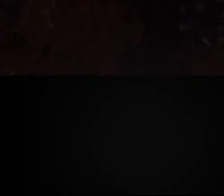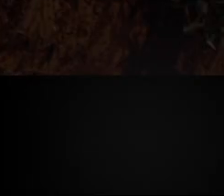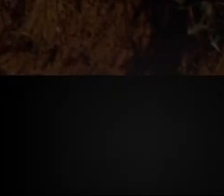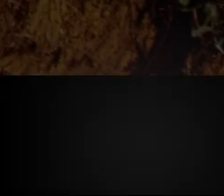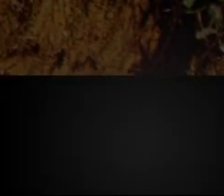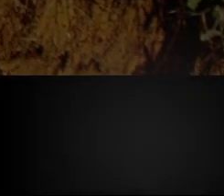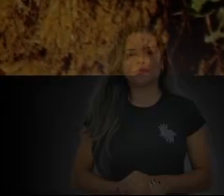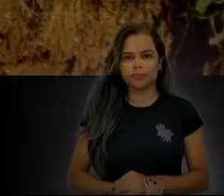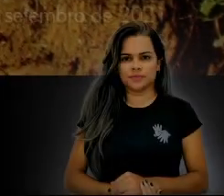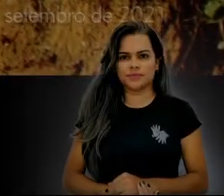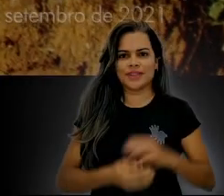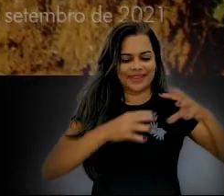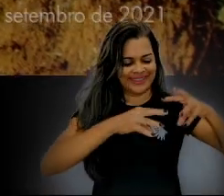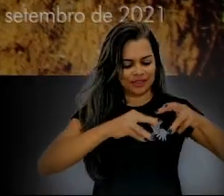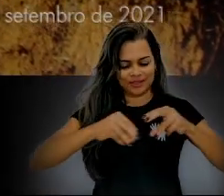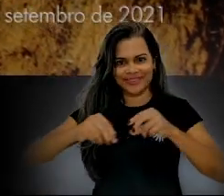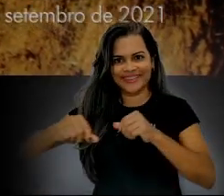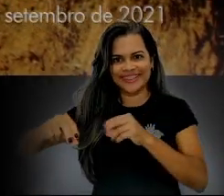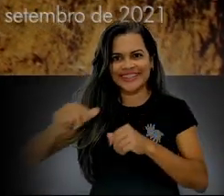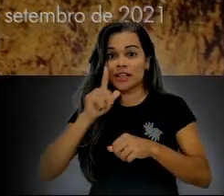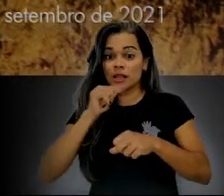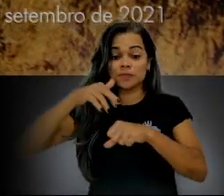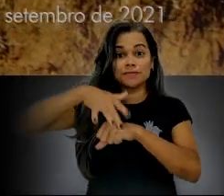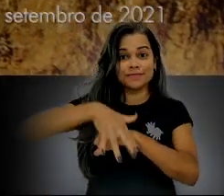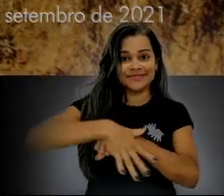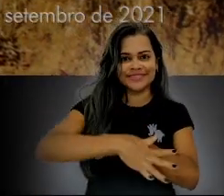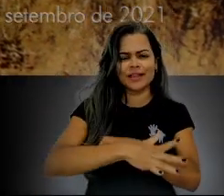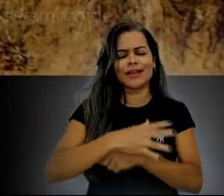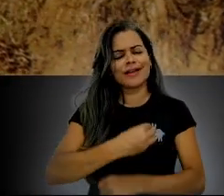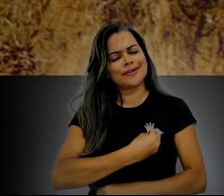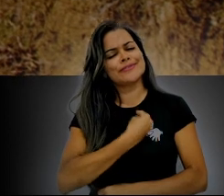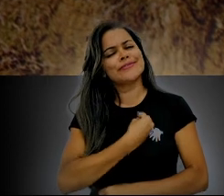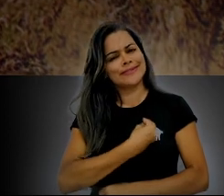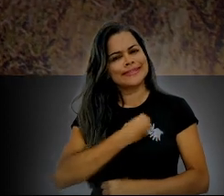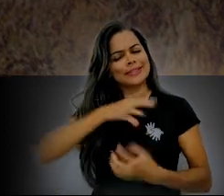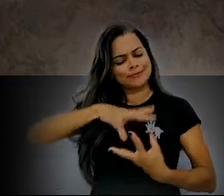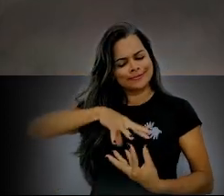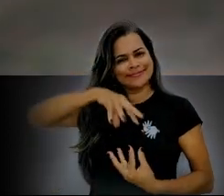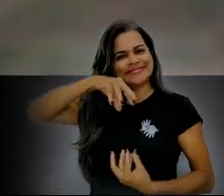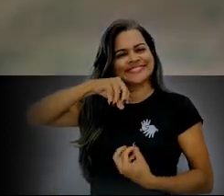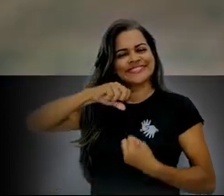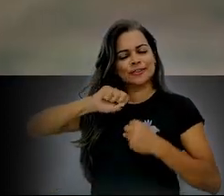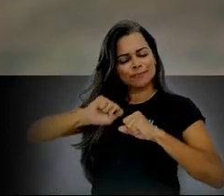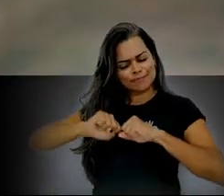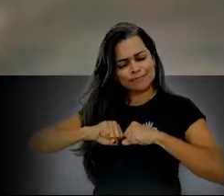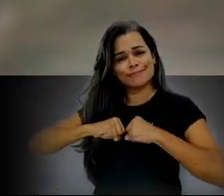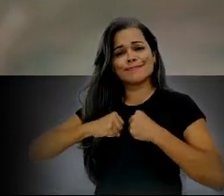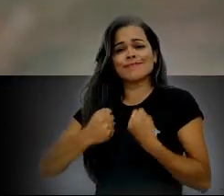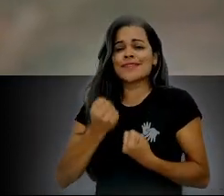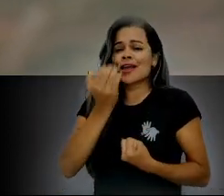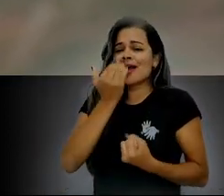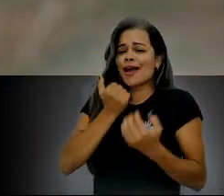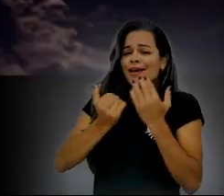e a terra do Vale do jiquiriçá é vida e é a alma ela